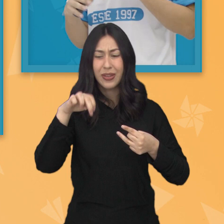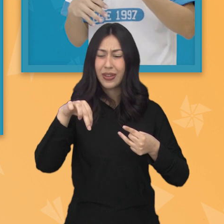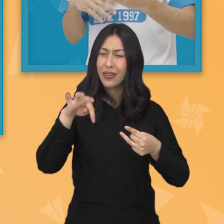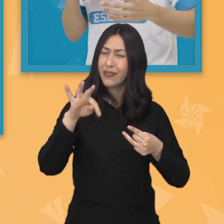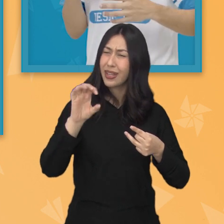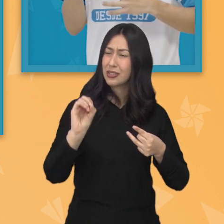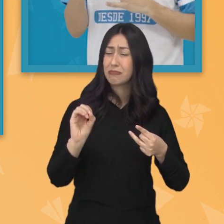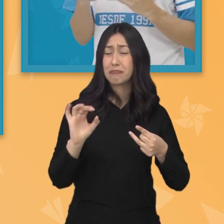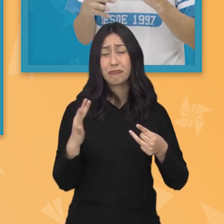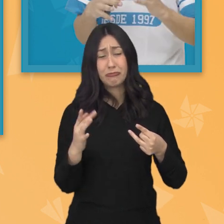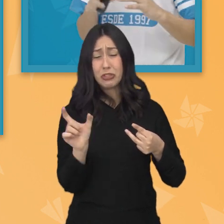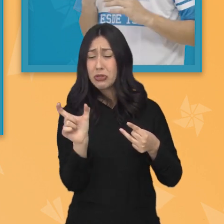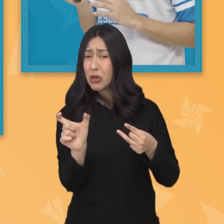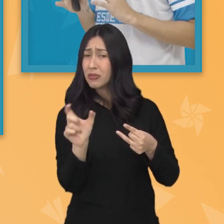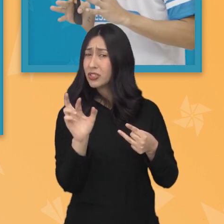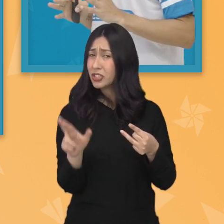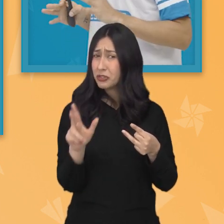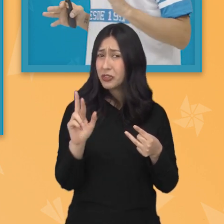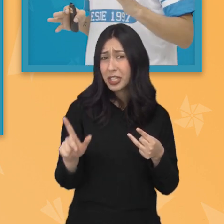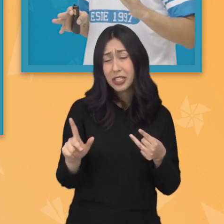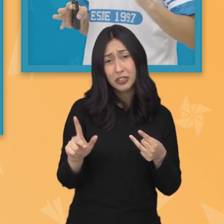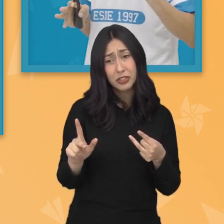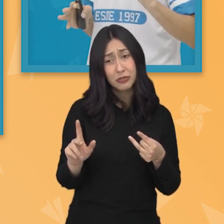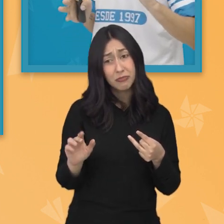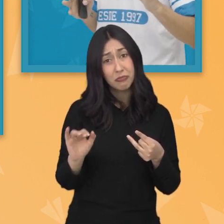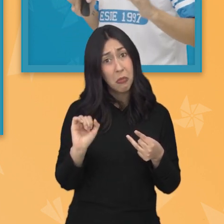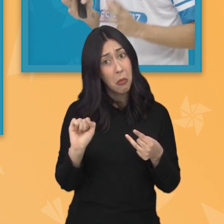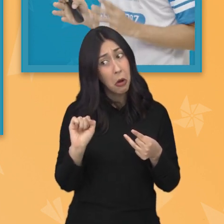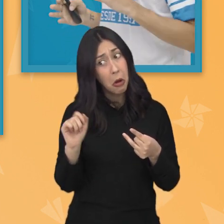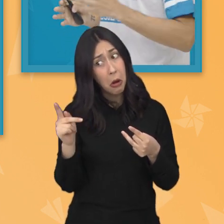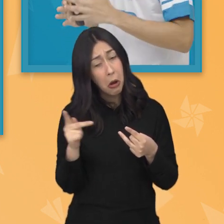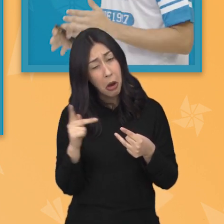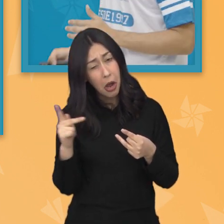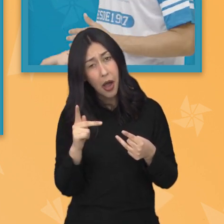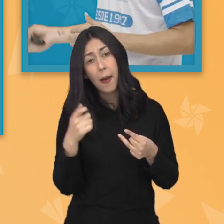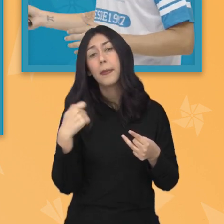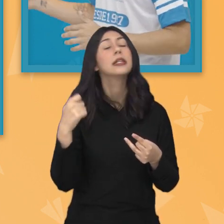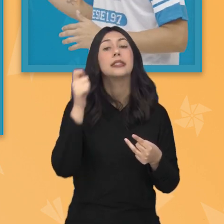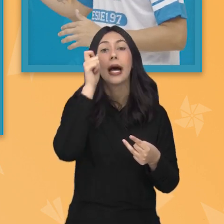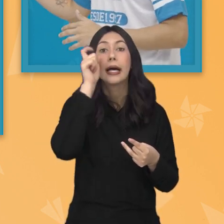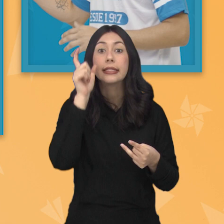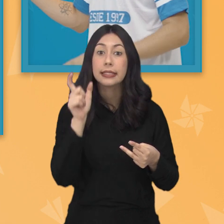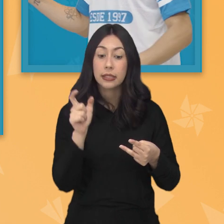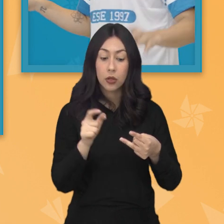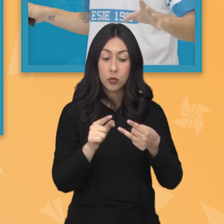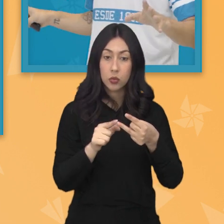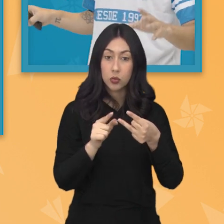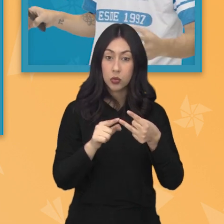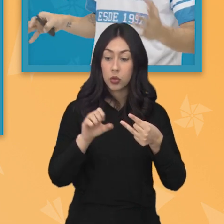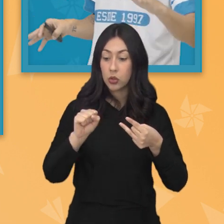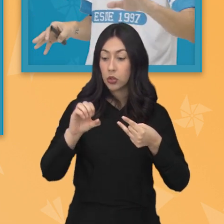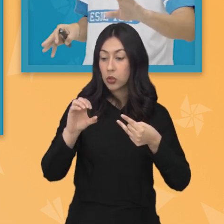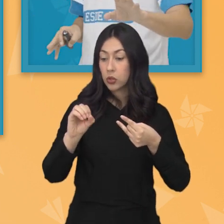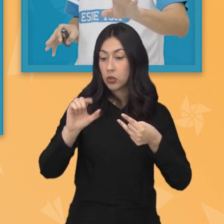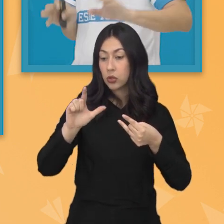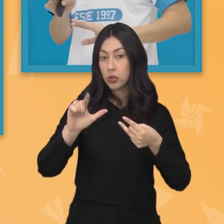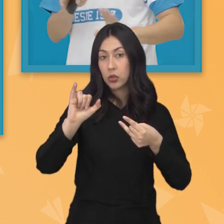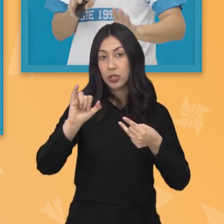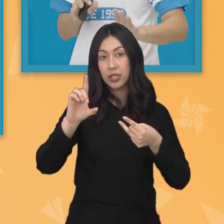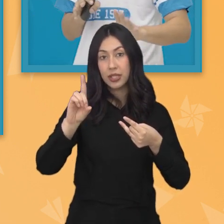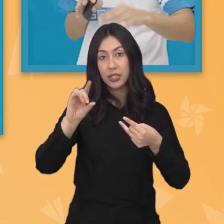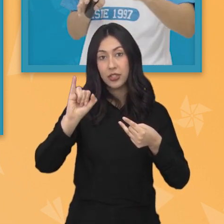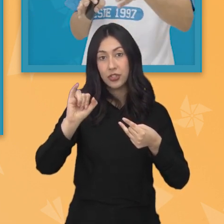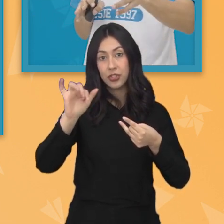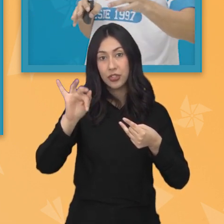pode falar isso para o dia a dia, mas pode ser uma pegadinha isso aqui exatamente para o pessoal confundir. Na alternativa D, solidificação, já sei o nome oficial, mas